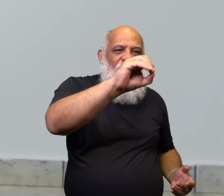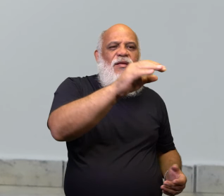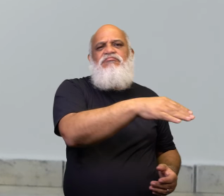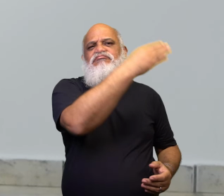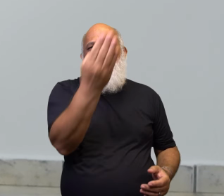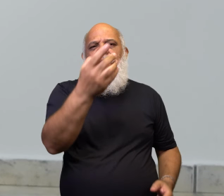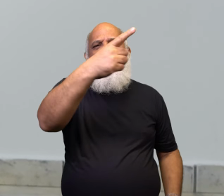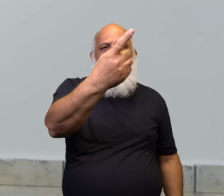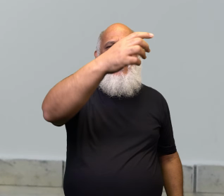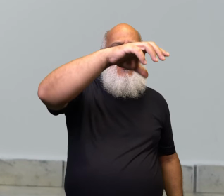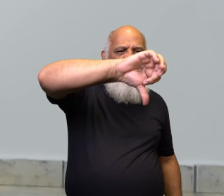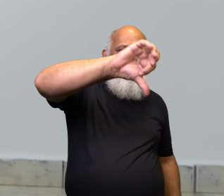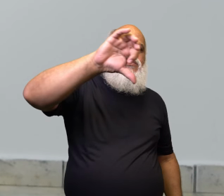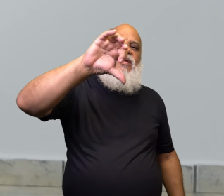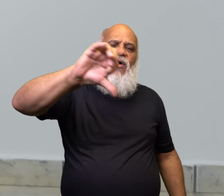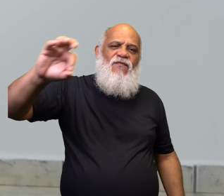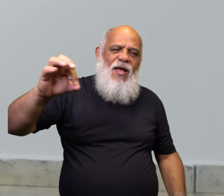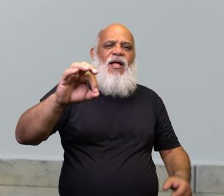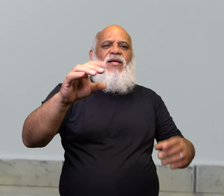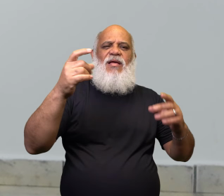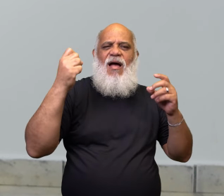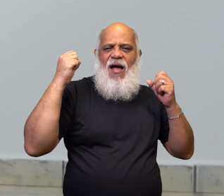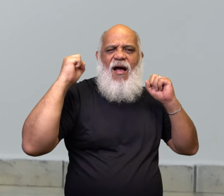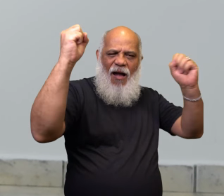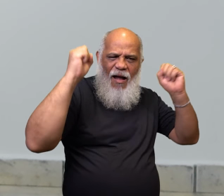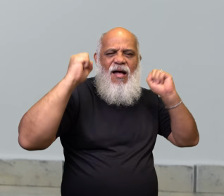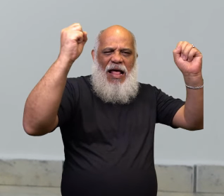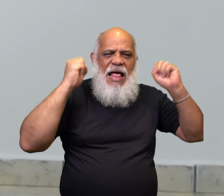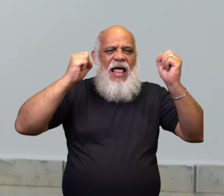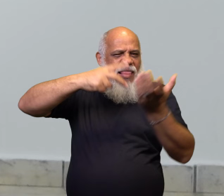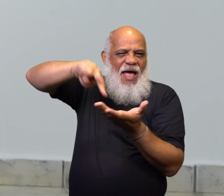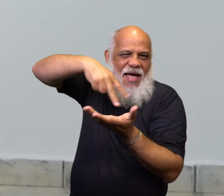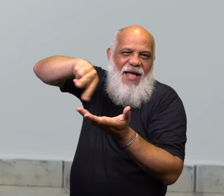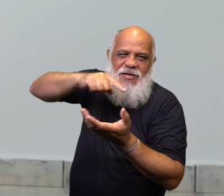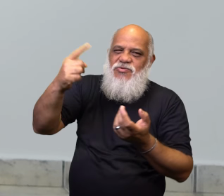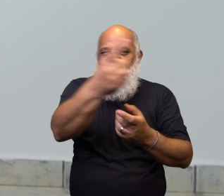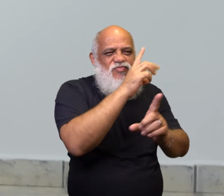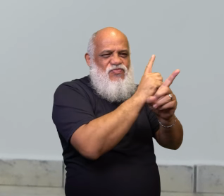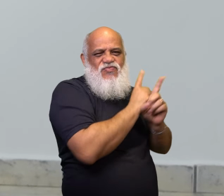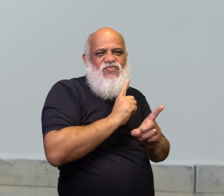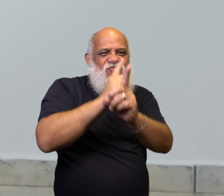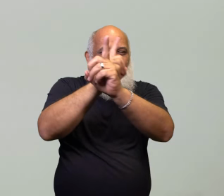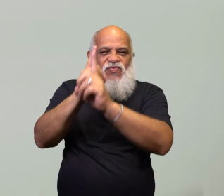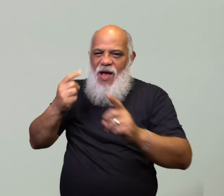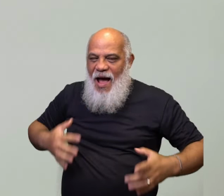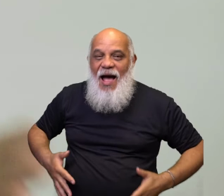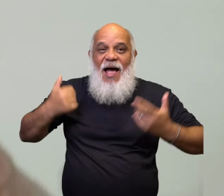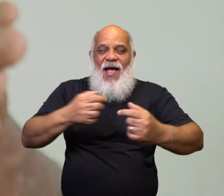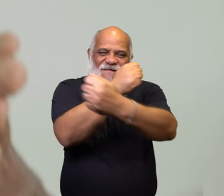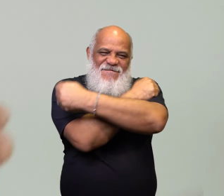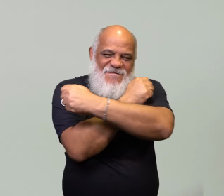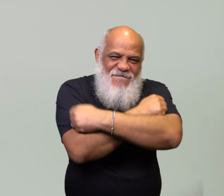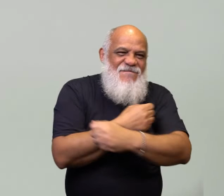com a parte dançante, era o nome da Santorini. E ali, ó, cara, encontrávamos com os amigos,